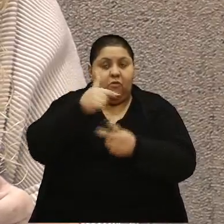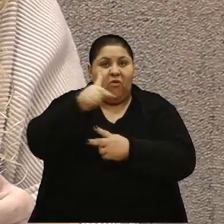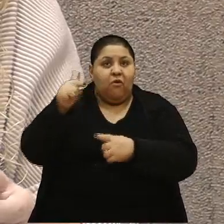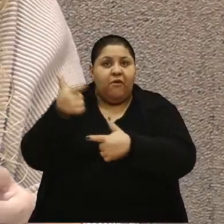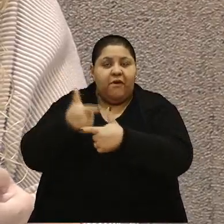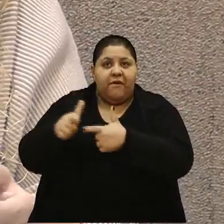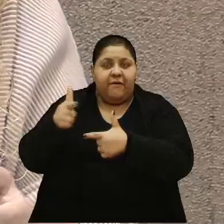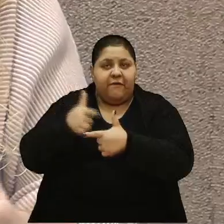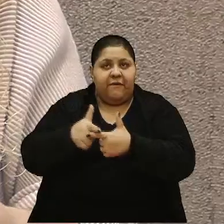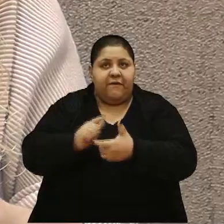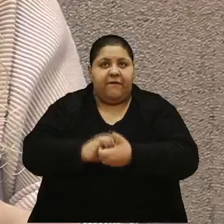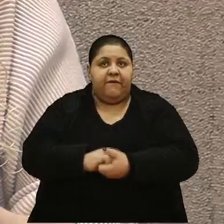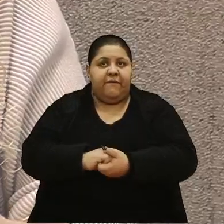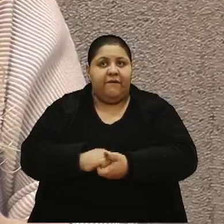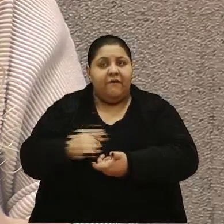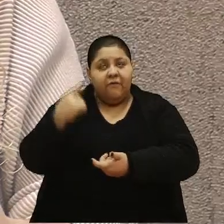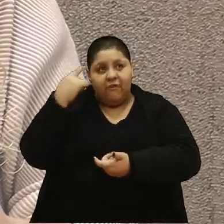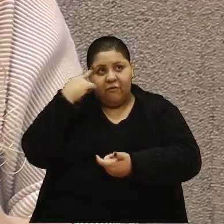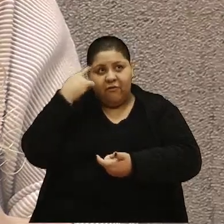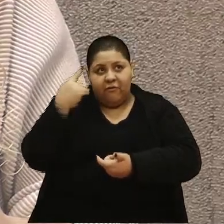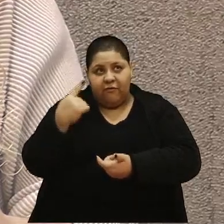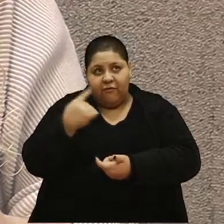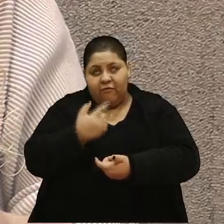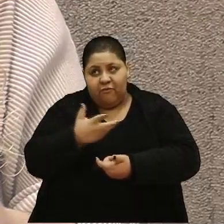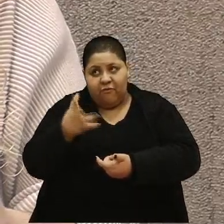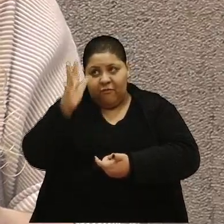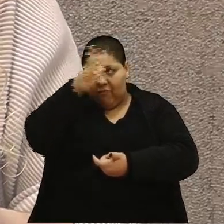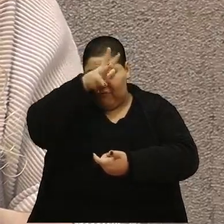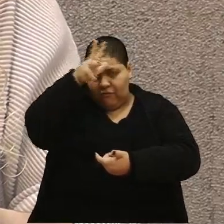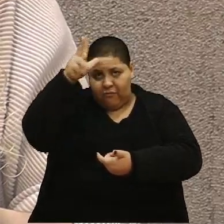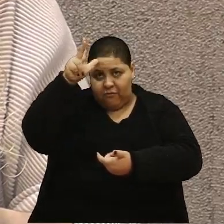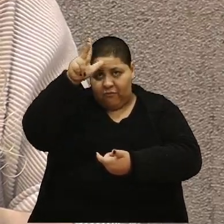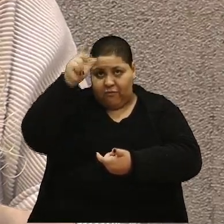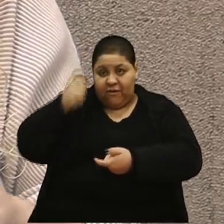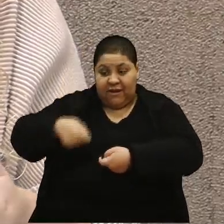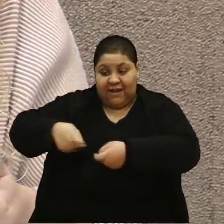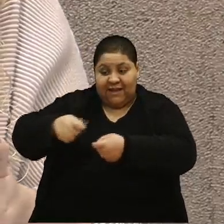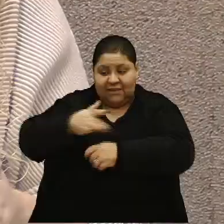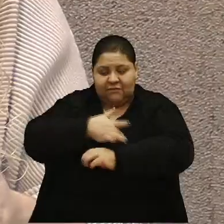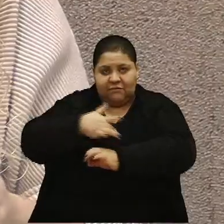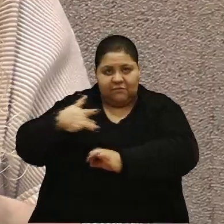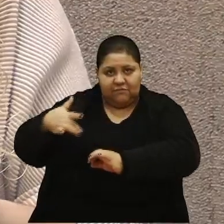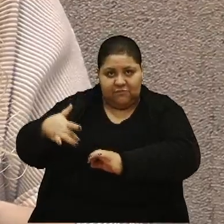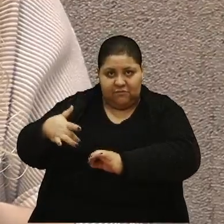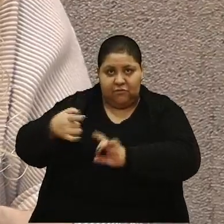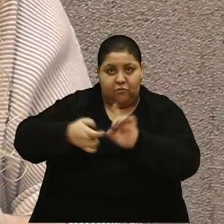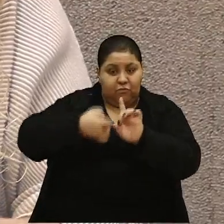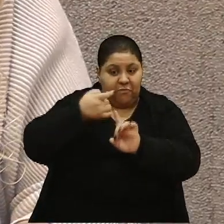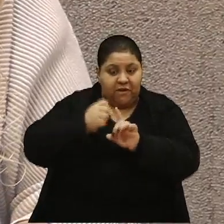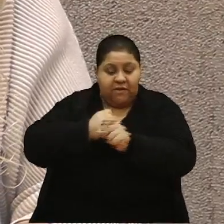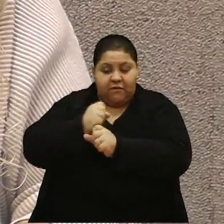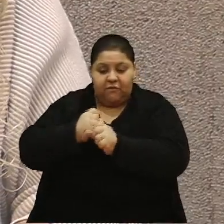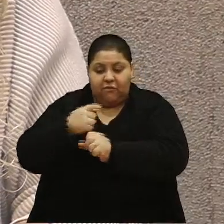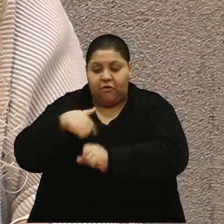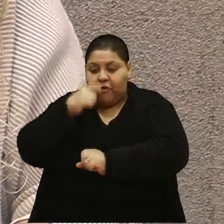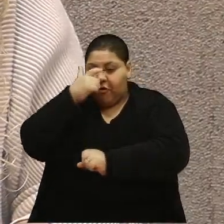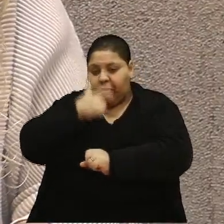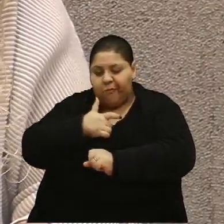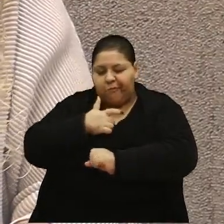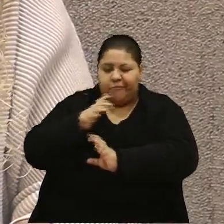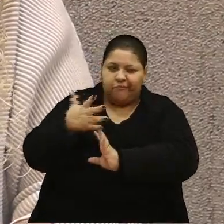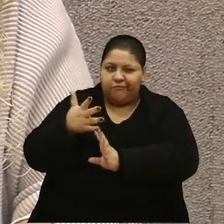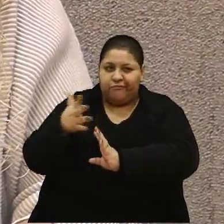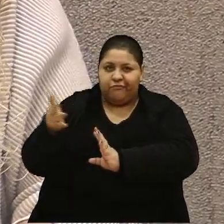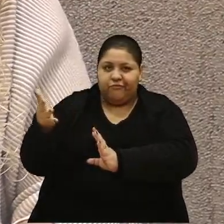problema, pensando no quanto a prefeitura gasta com a saúde, por mês e por ano, eu acho que estaria